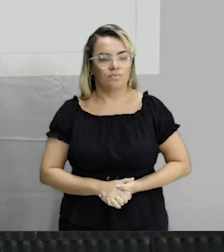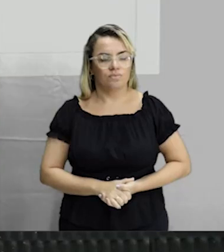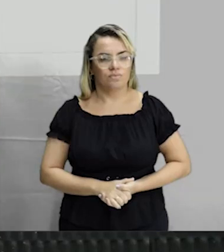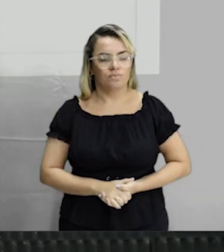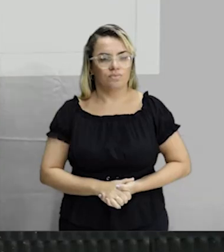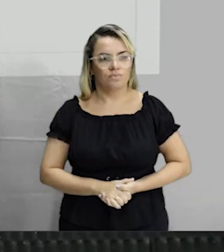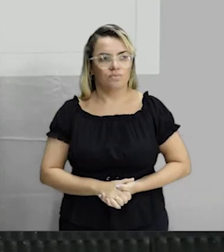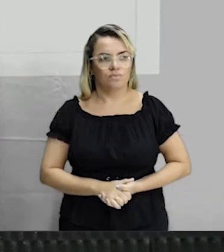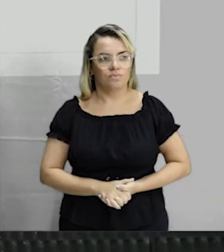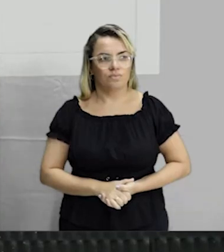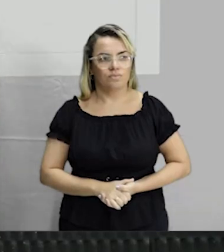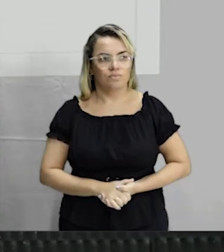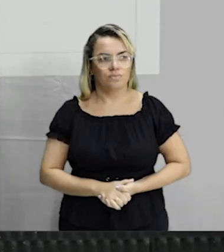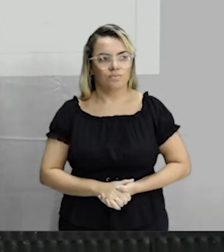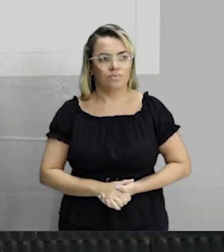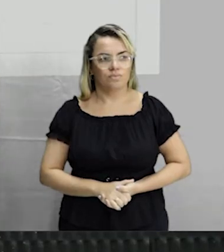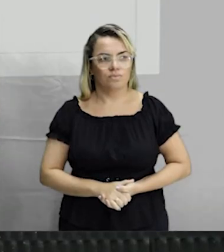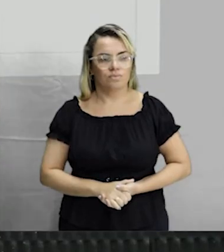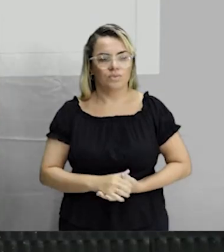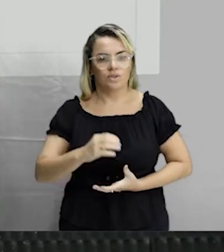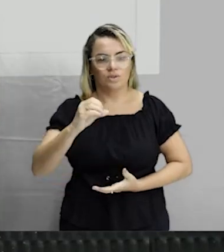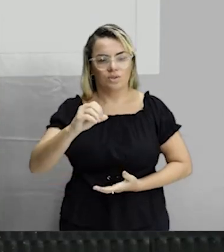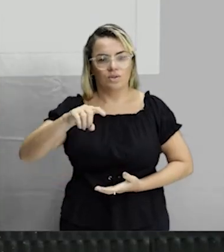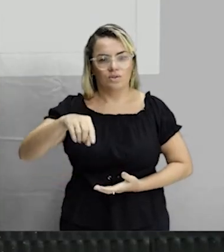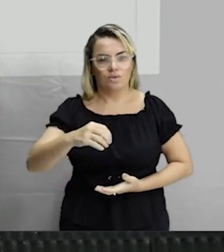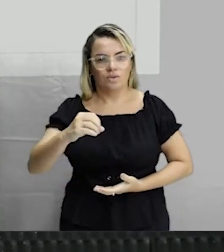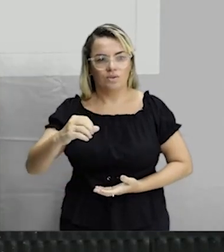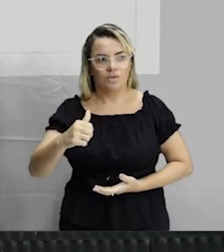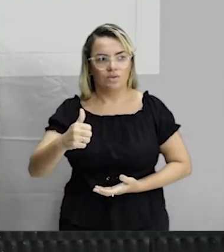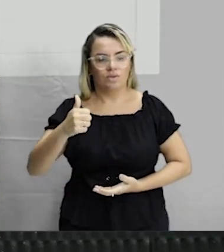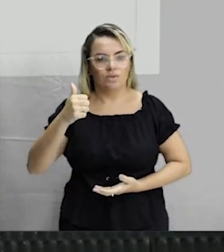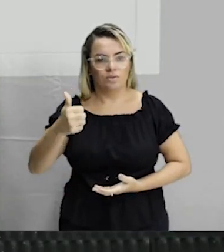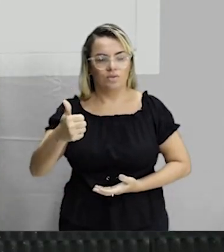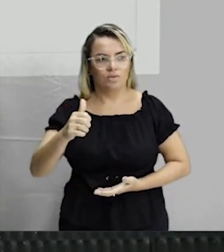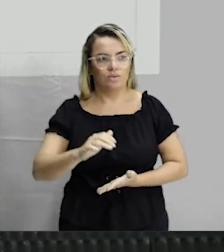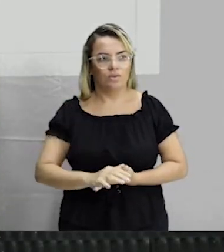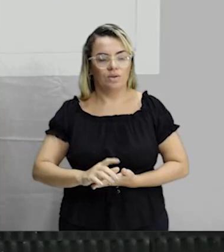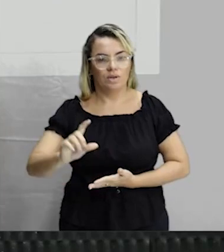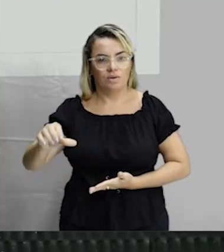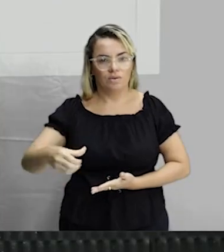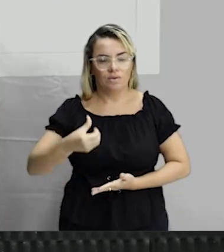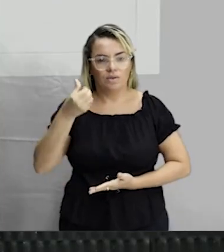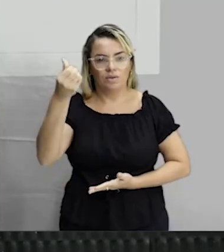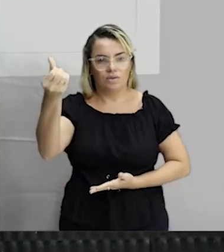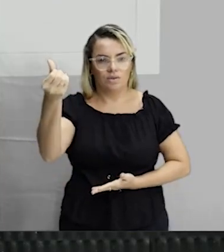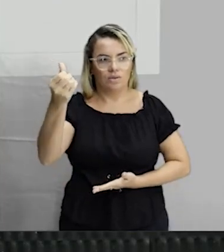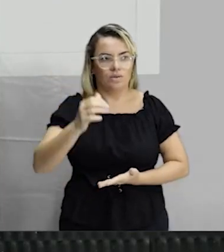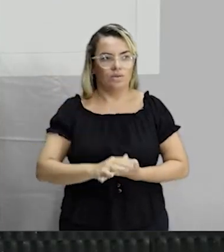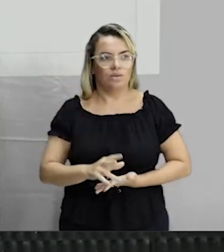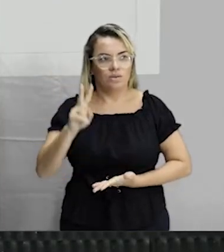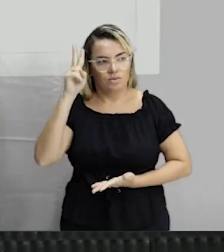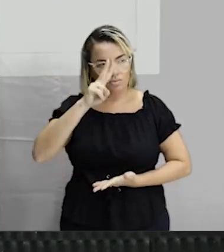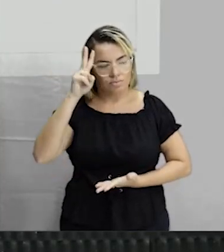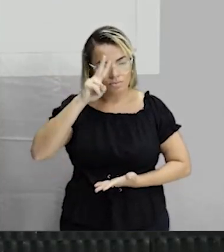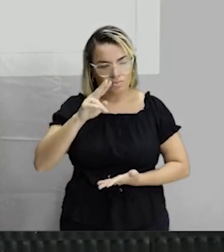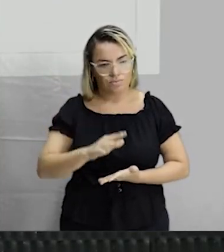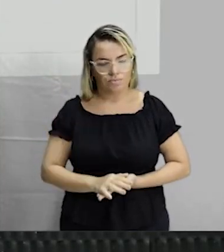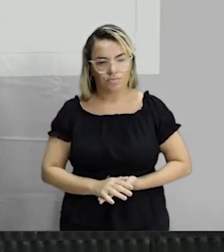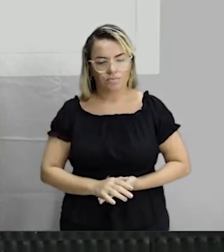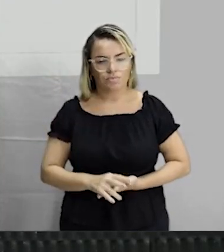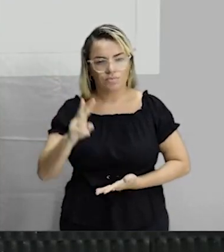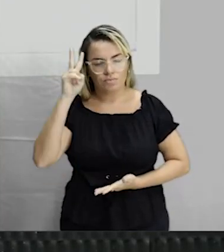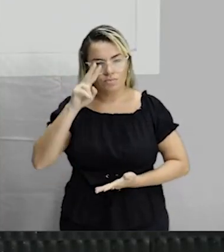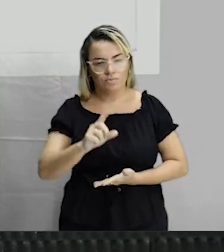0,01, que é 1%, elevado a sexta. Só você lembrar, turma, que